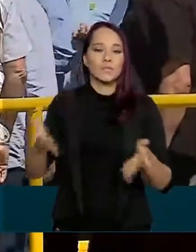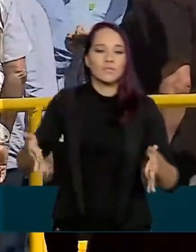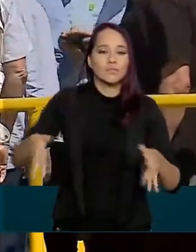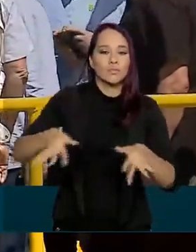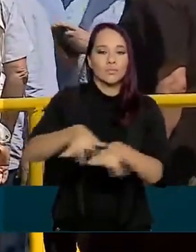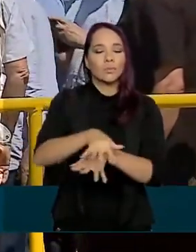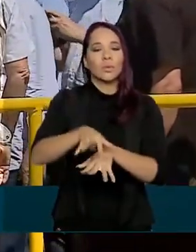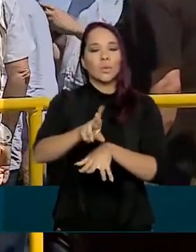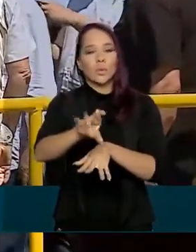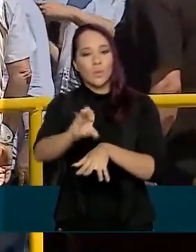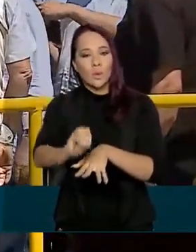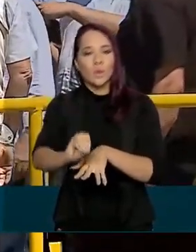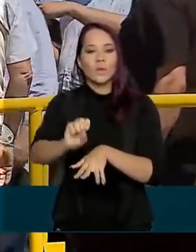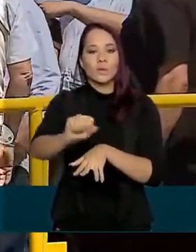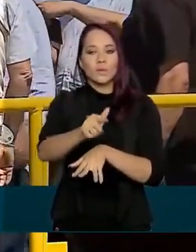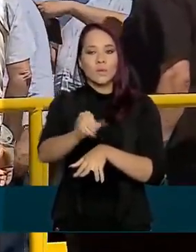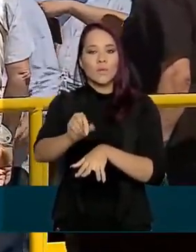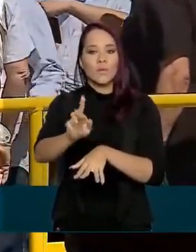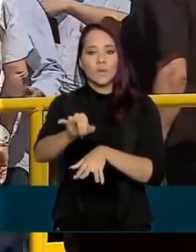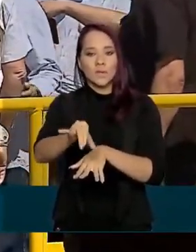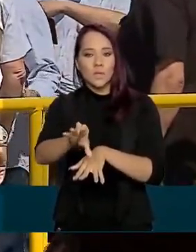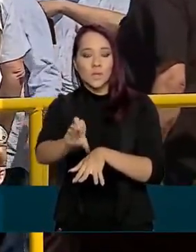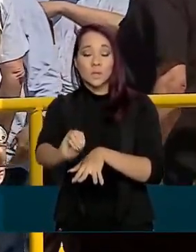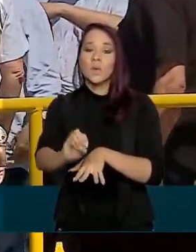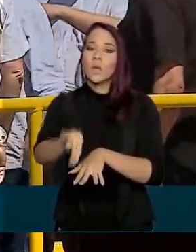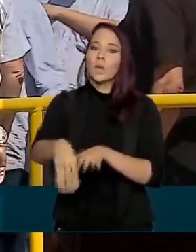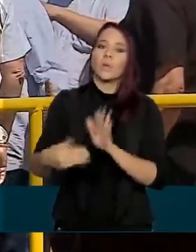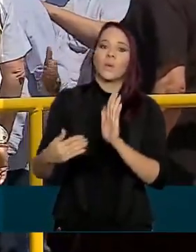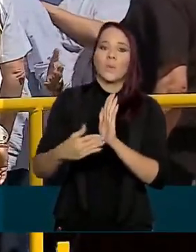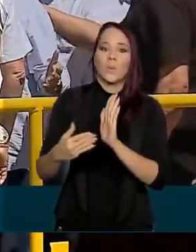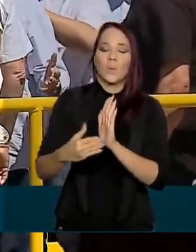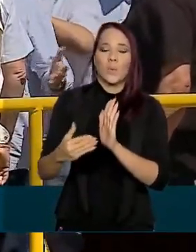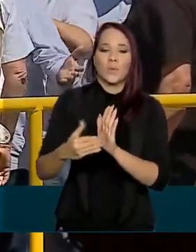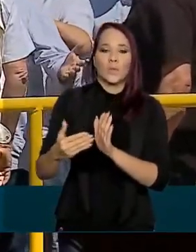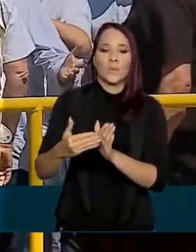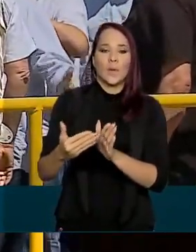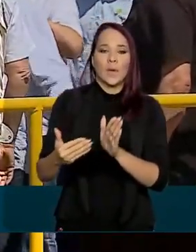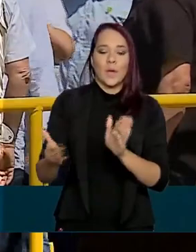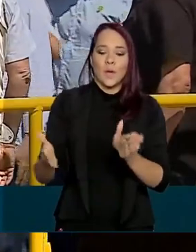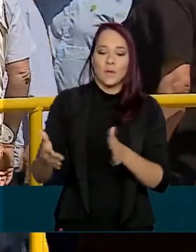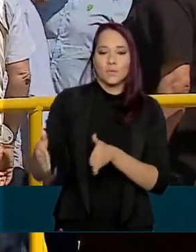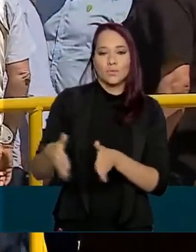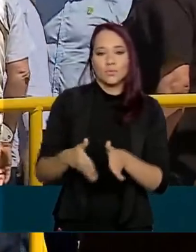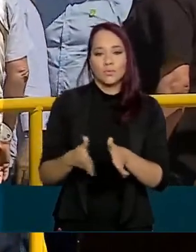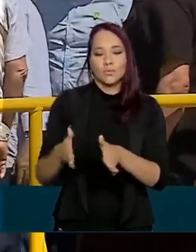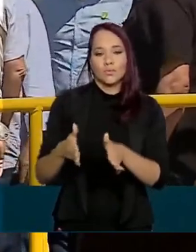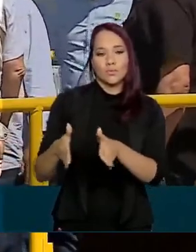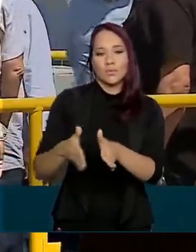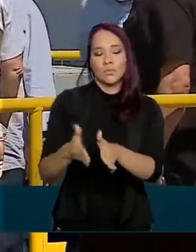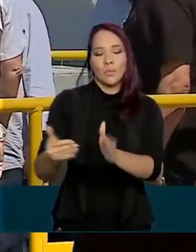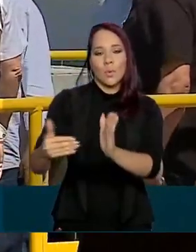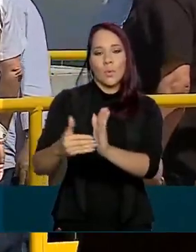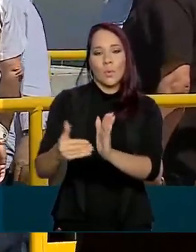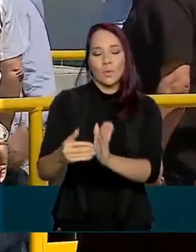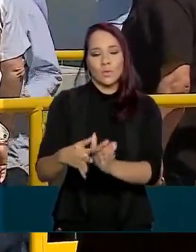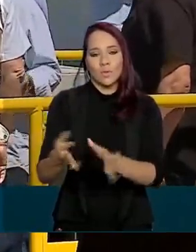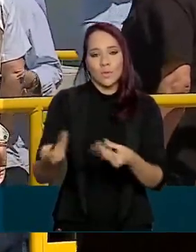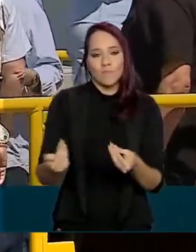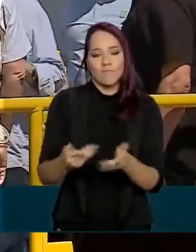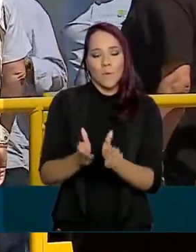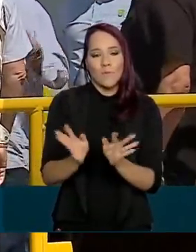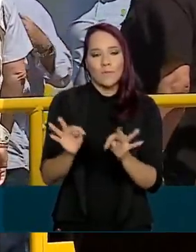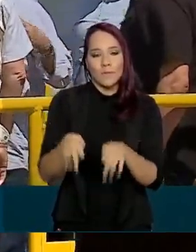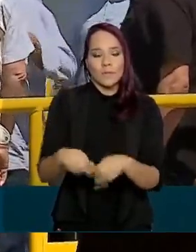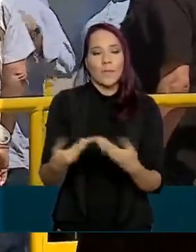são francisco e essa que a última etapa do eixo entregue neste